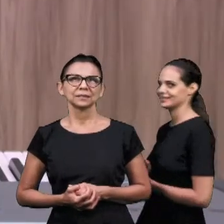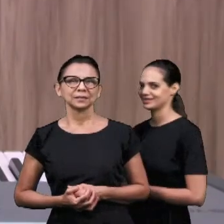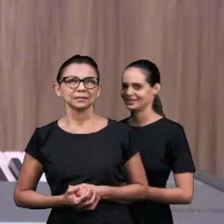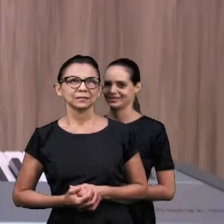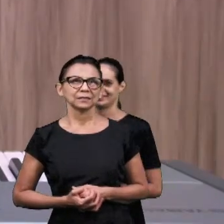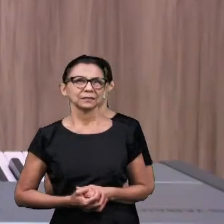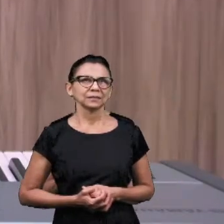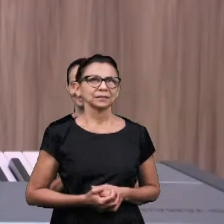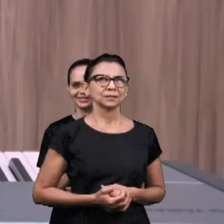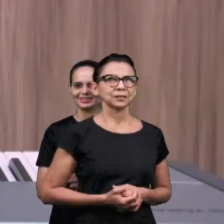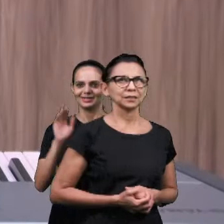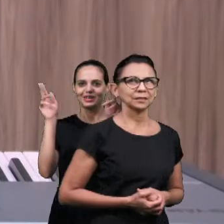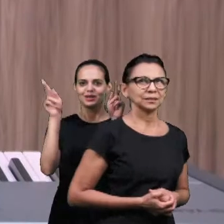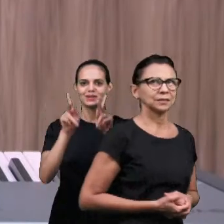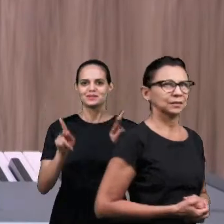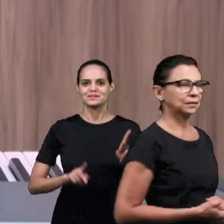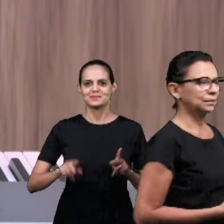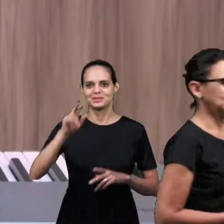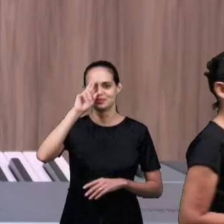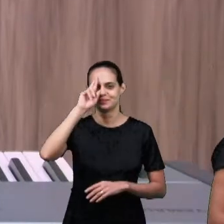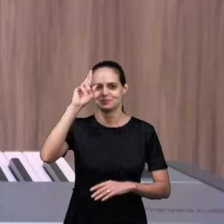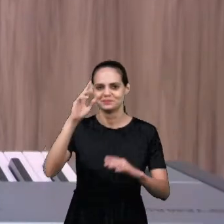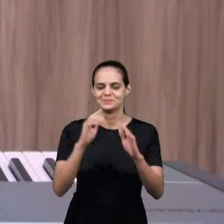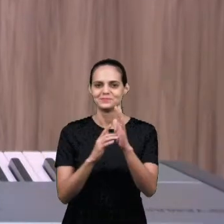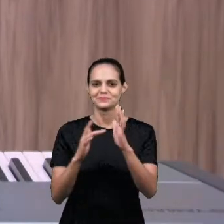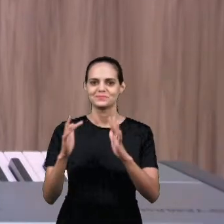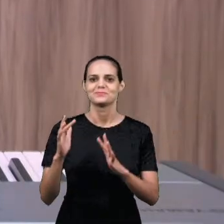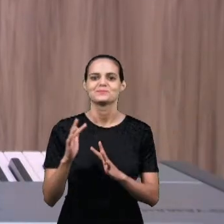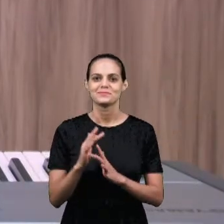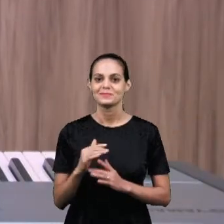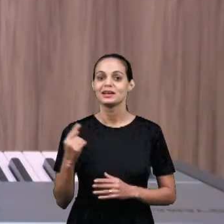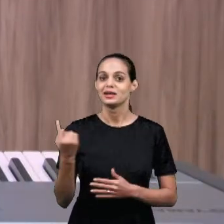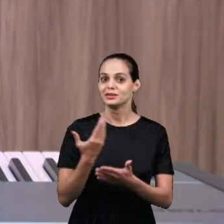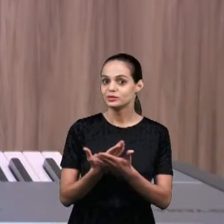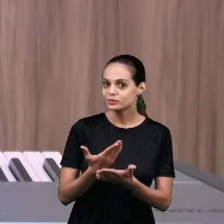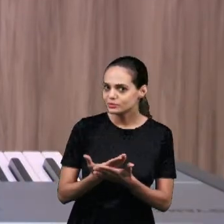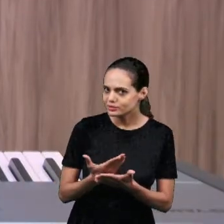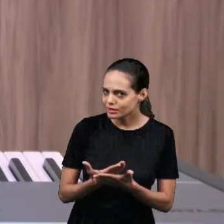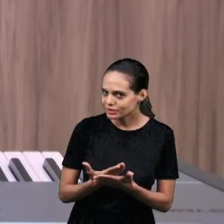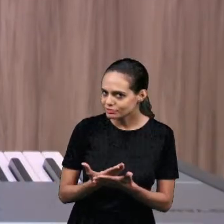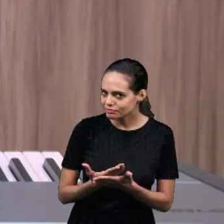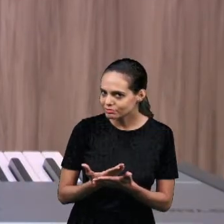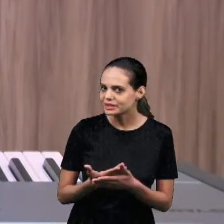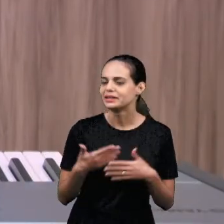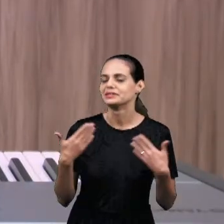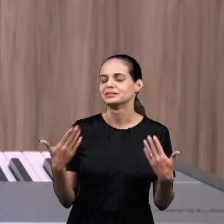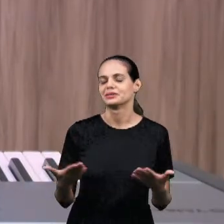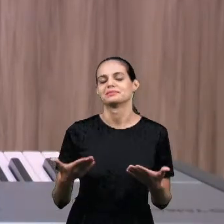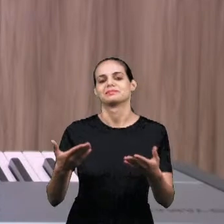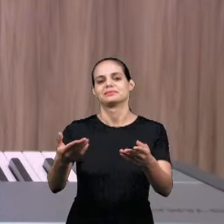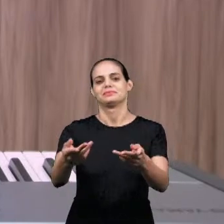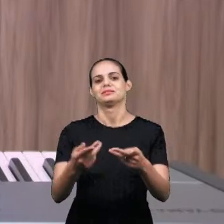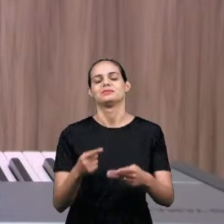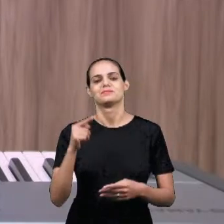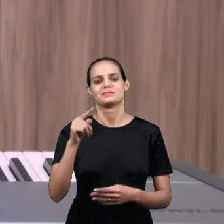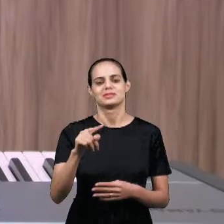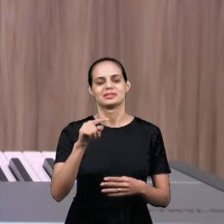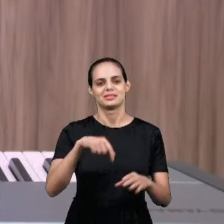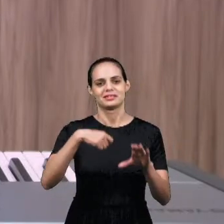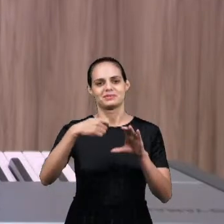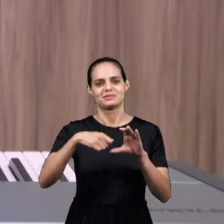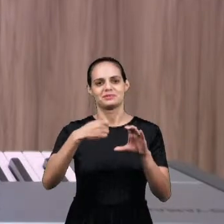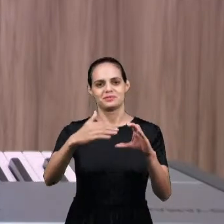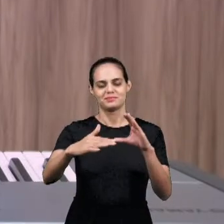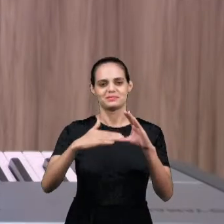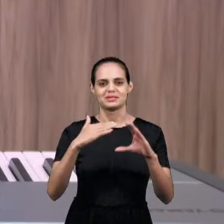Estudantes, a paz do Senhor. Estamos estudando bastante? Então te convido a nos enviar seu vídeo, sua